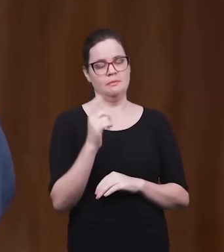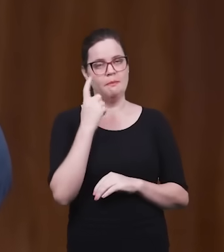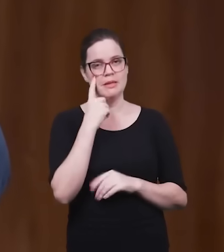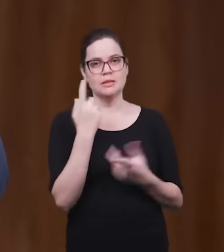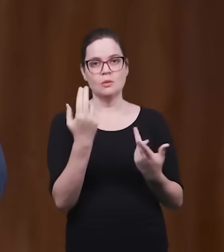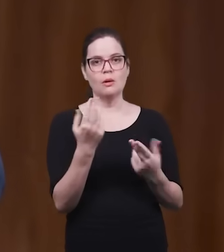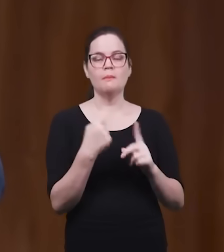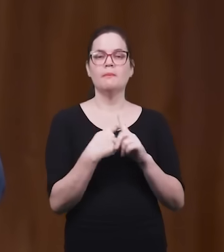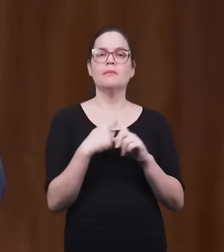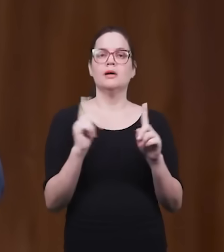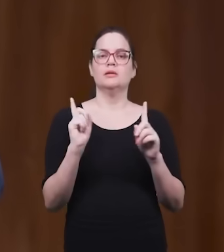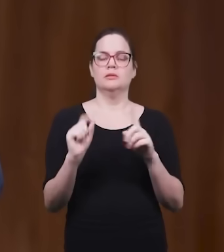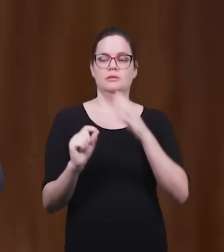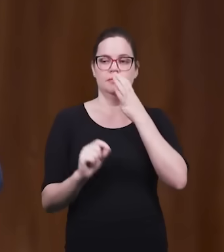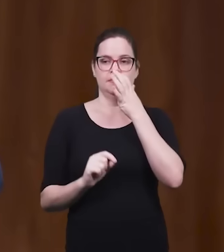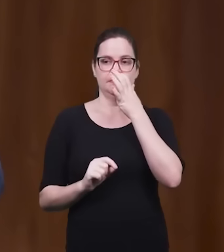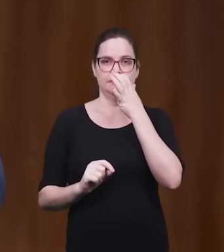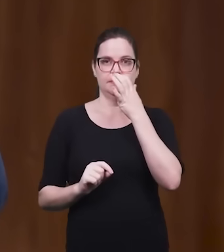Porque